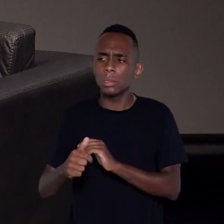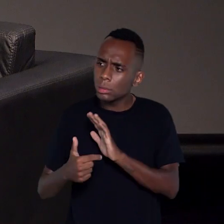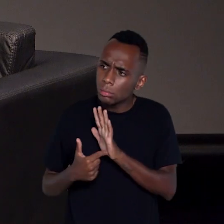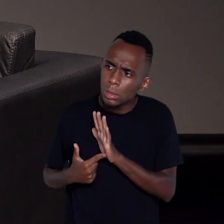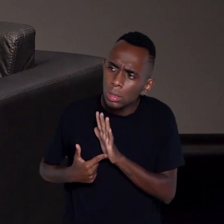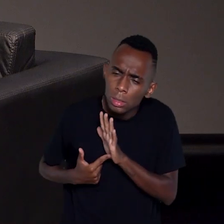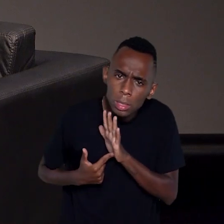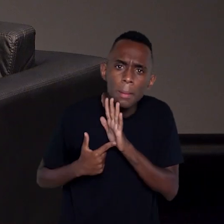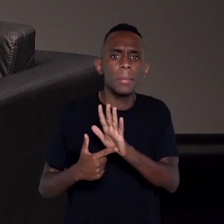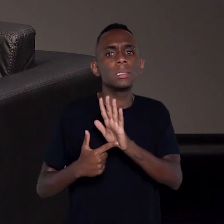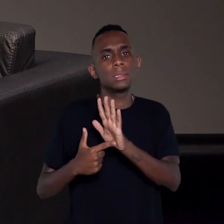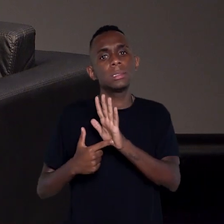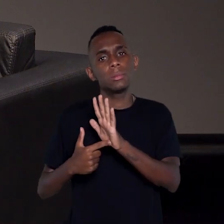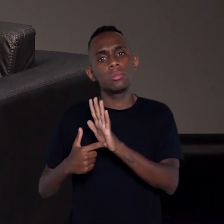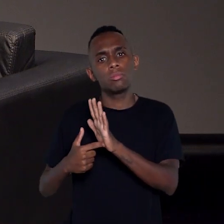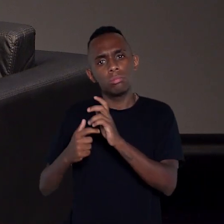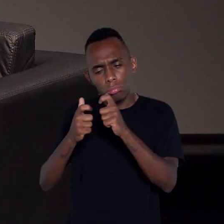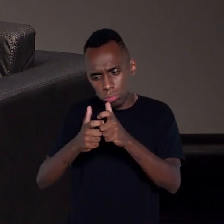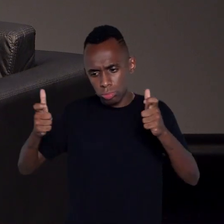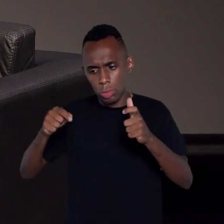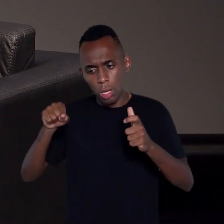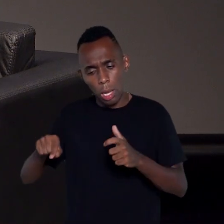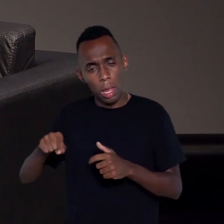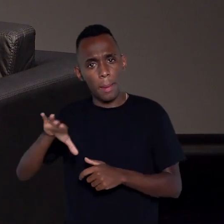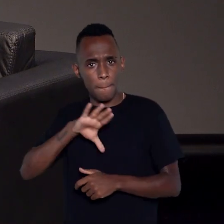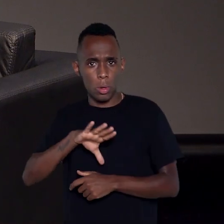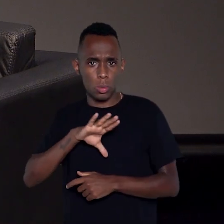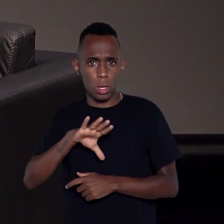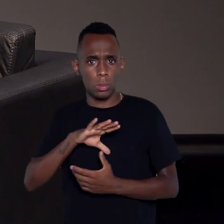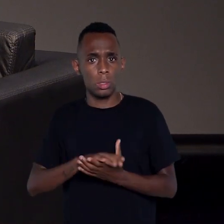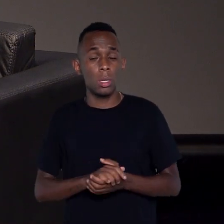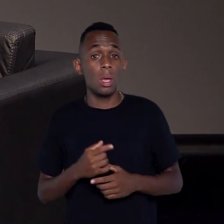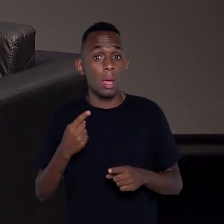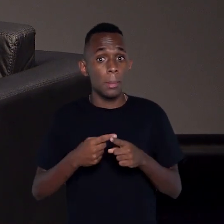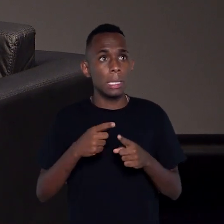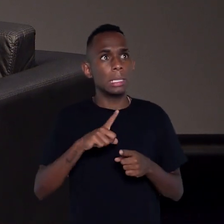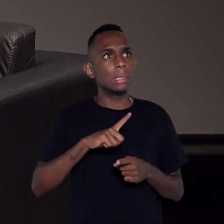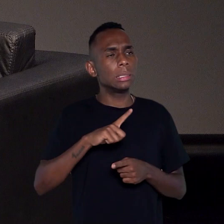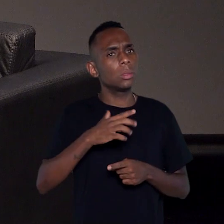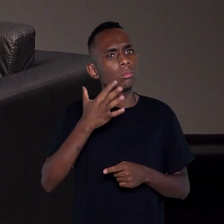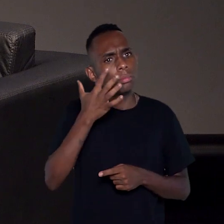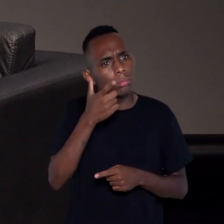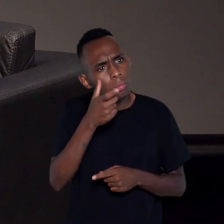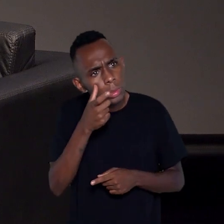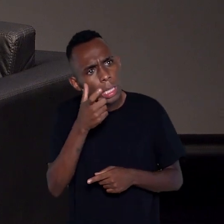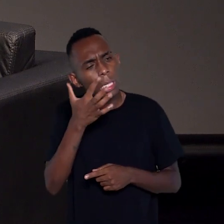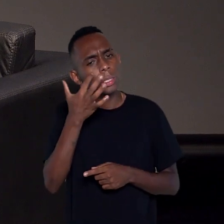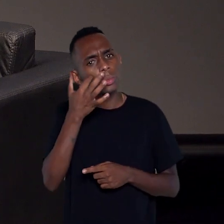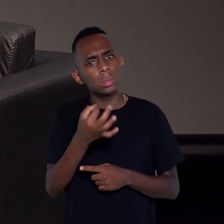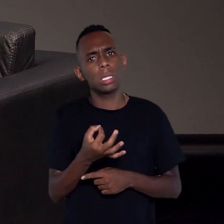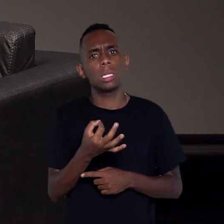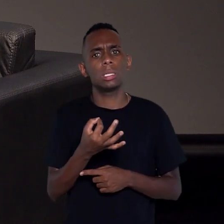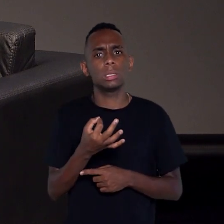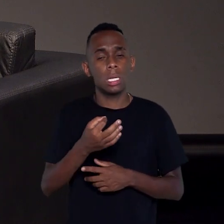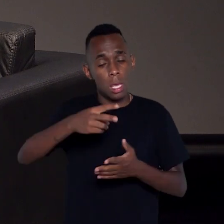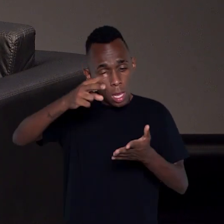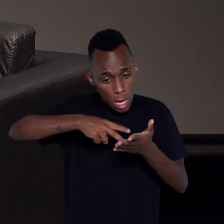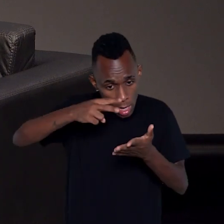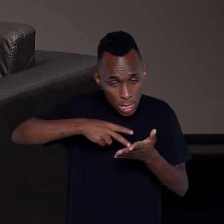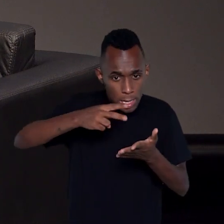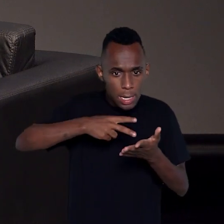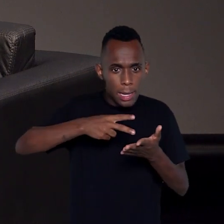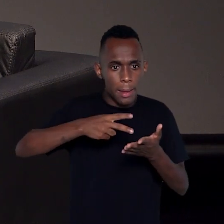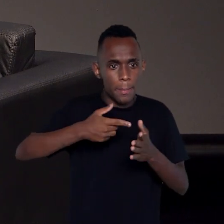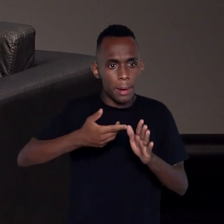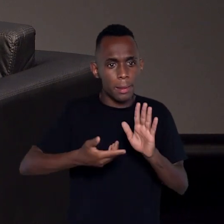alguma projeção em Portugal. Parece que eles têm um profundo, um verdadeiro interesse de ler essas